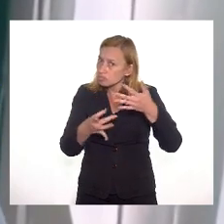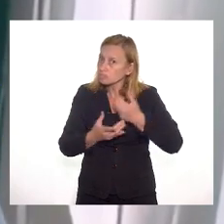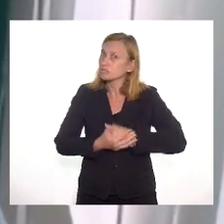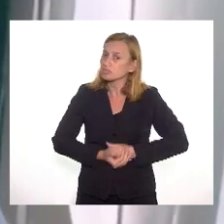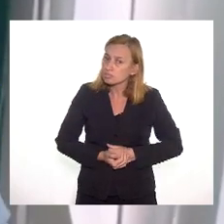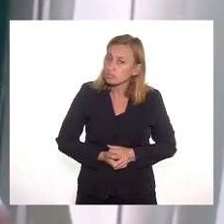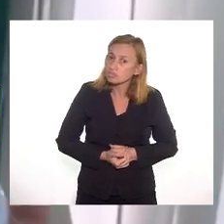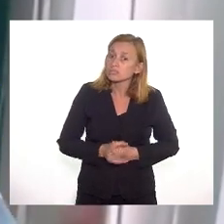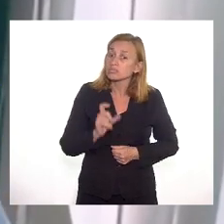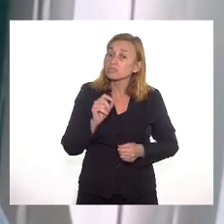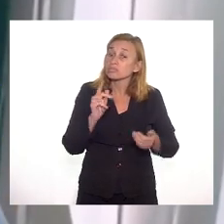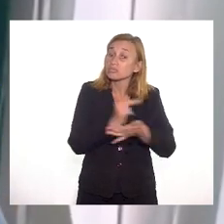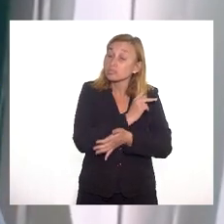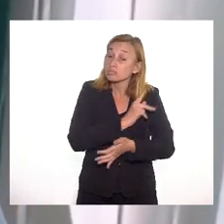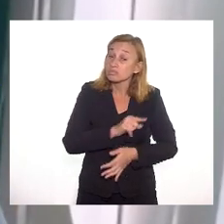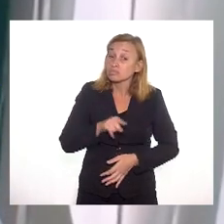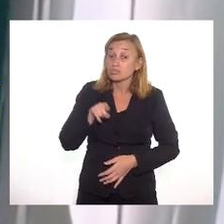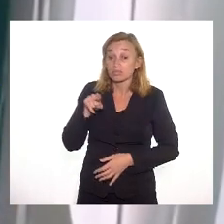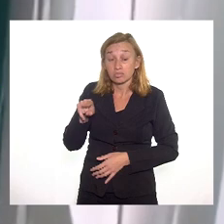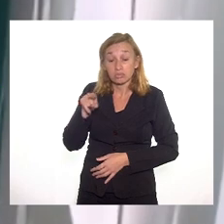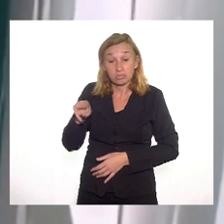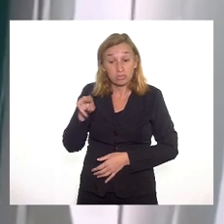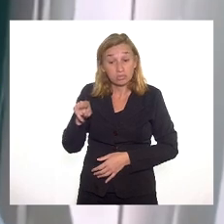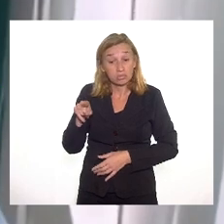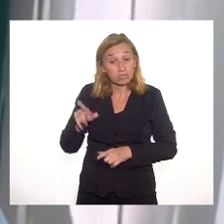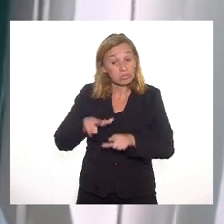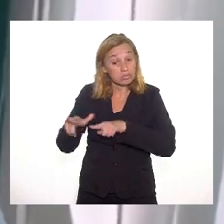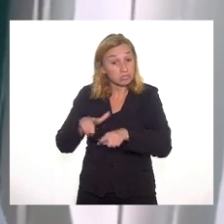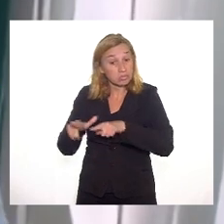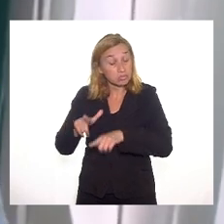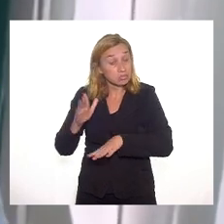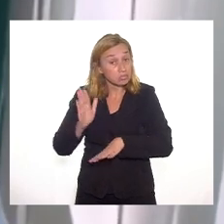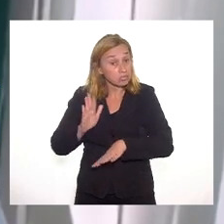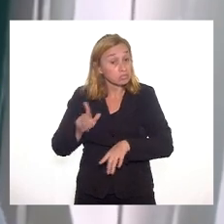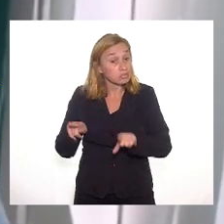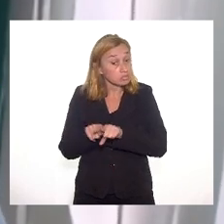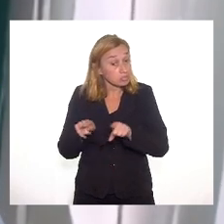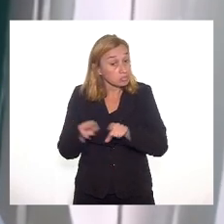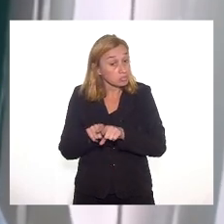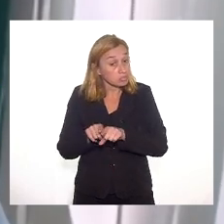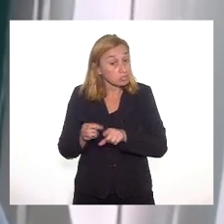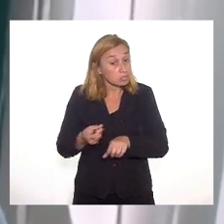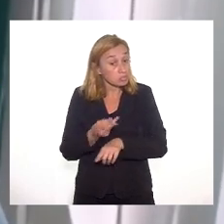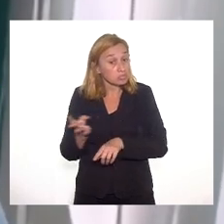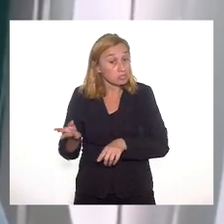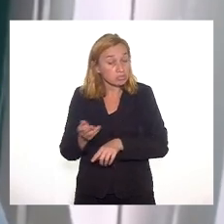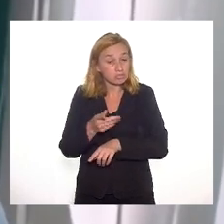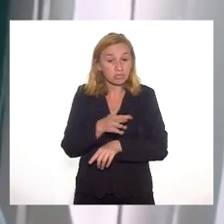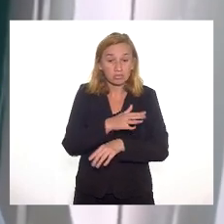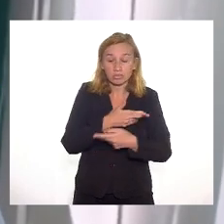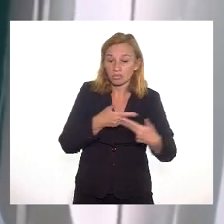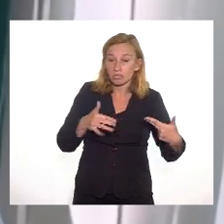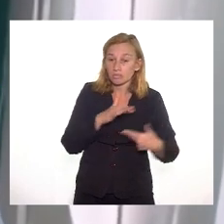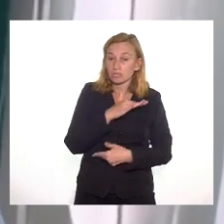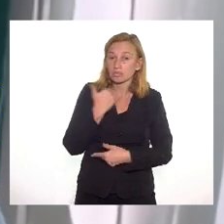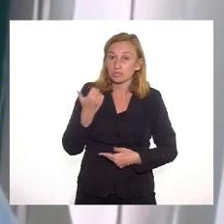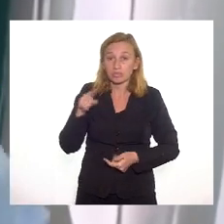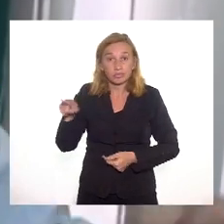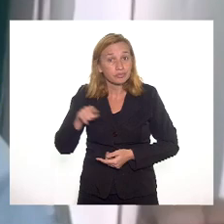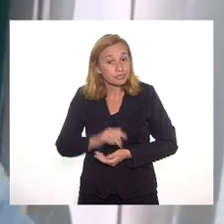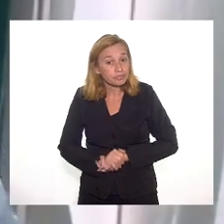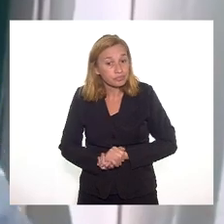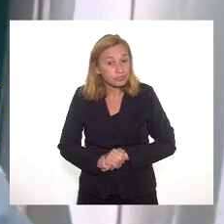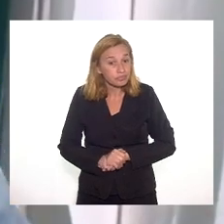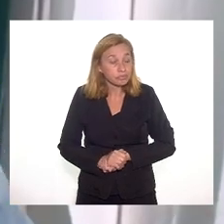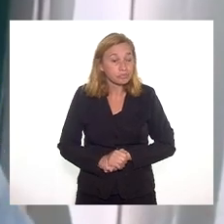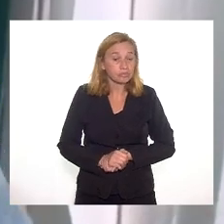em detalhes o que aconteceu naquela, em qualquer operação, mais ainda com a quantidade de mortos dela decorrente. Um